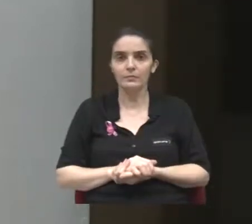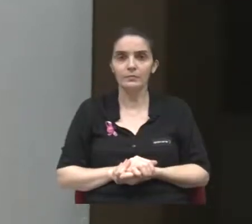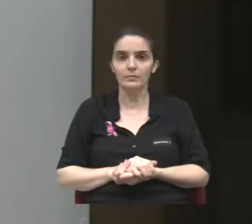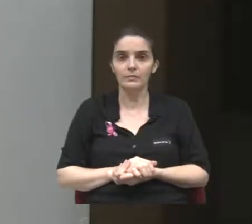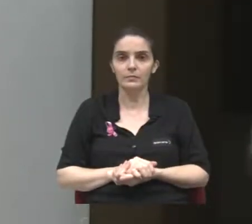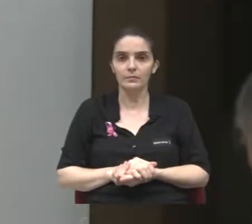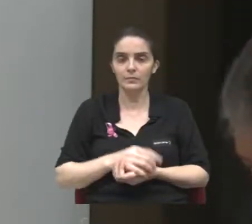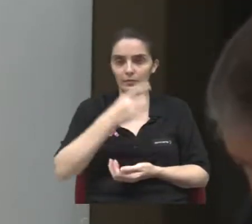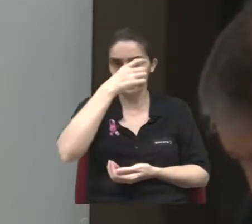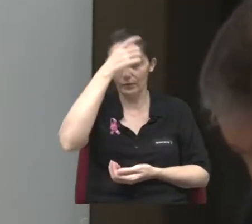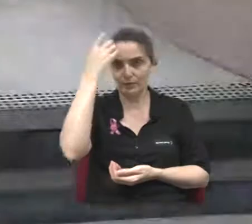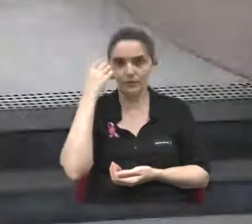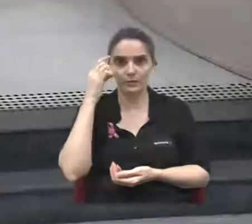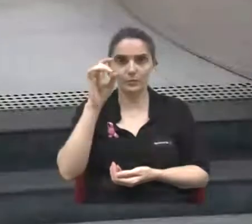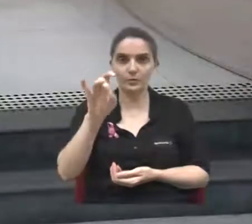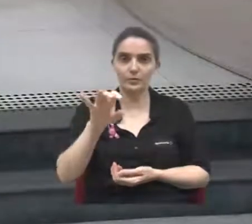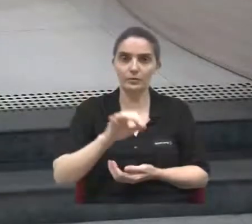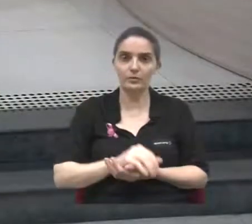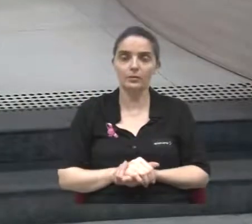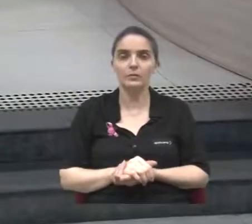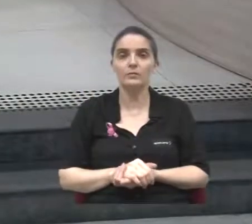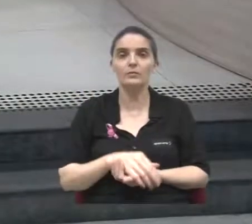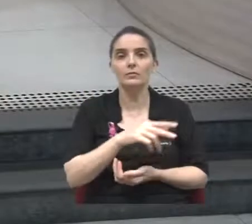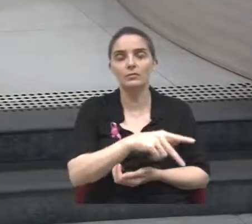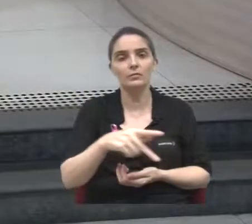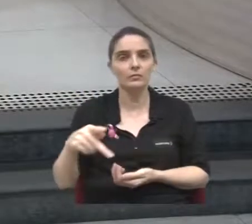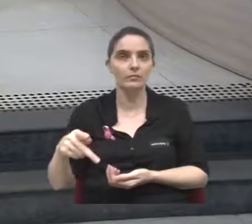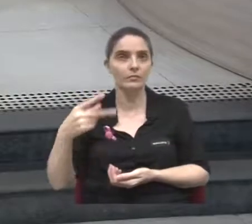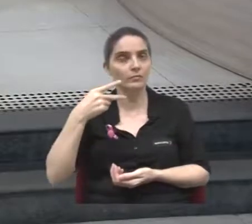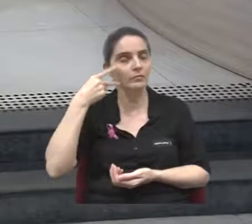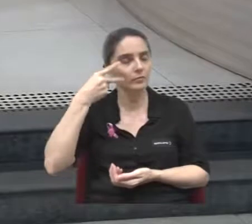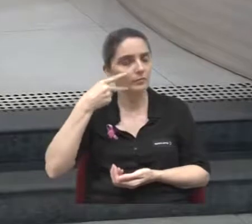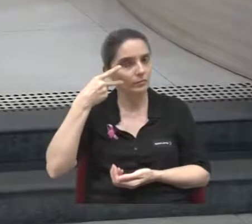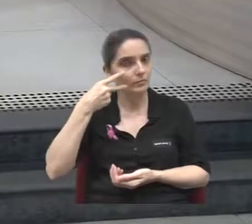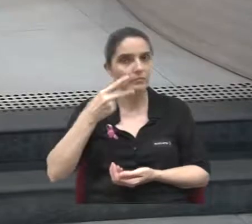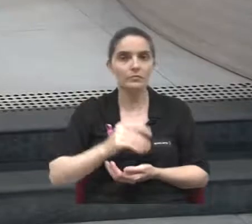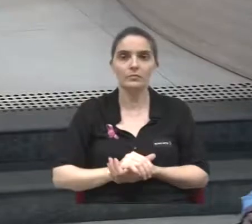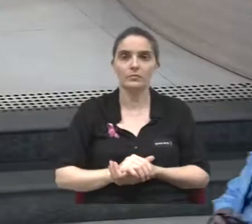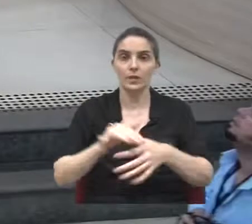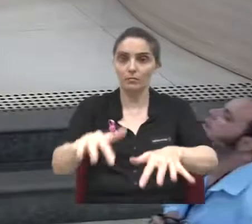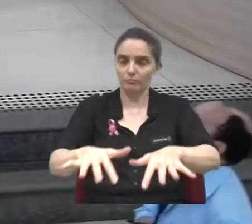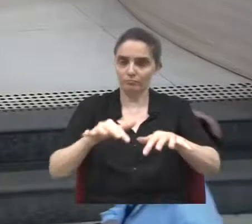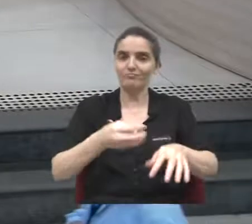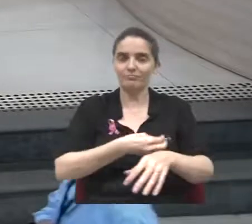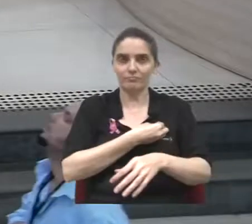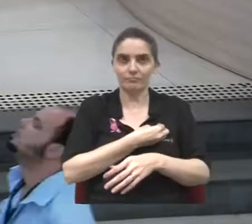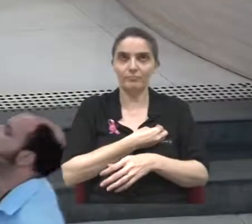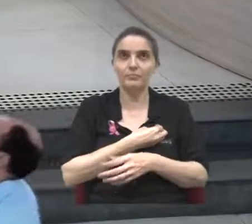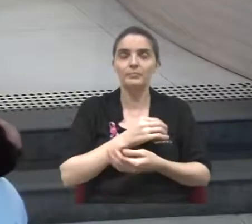Barbosa. Senhor presidente, nobres pares, público presente,